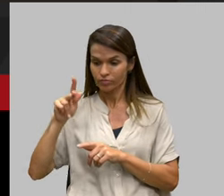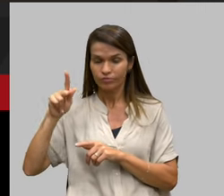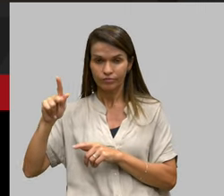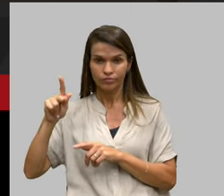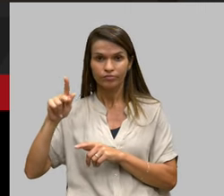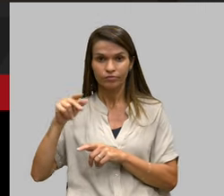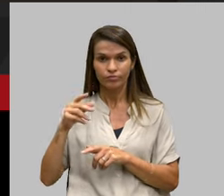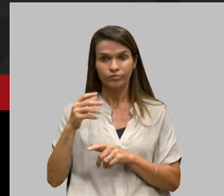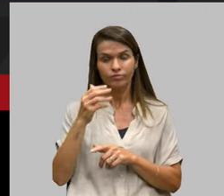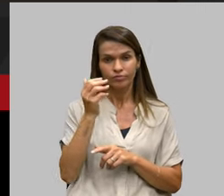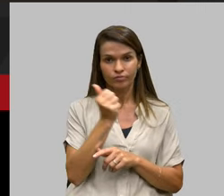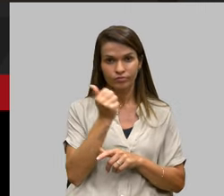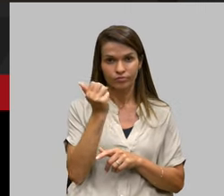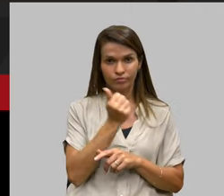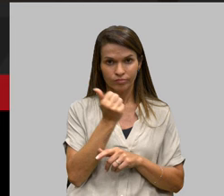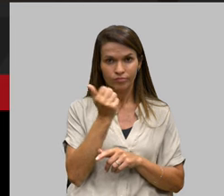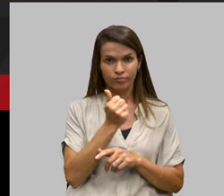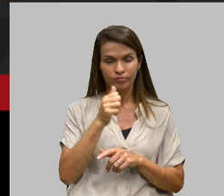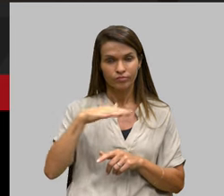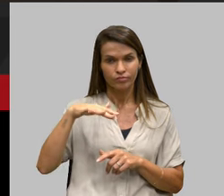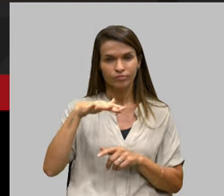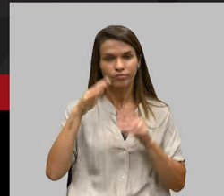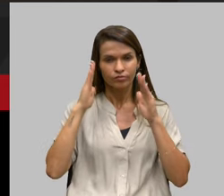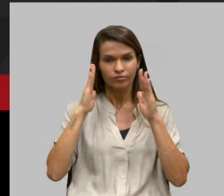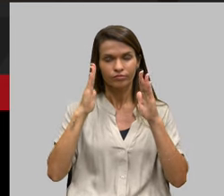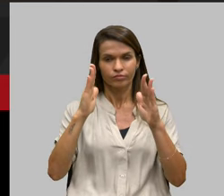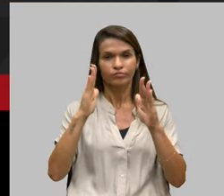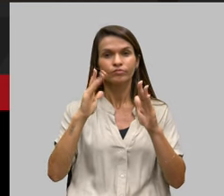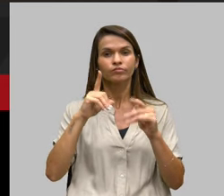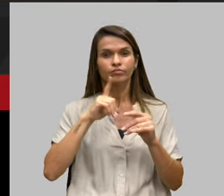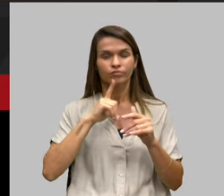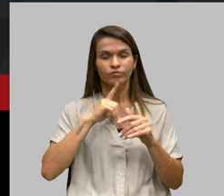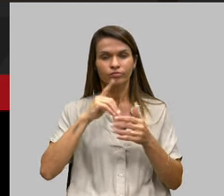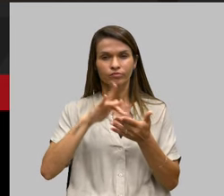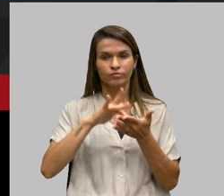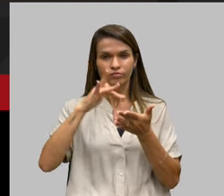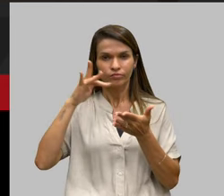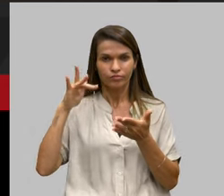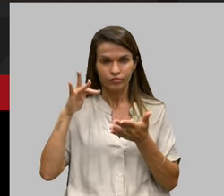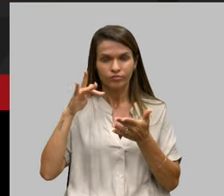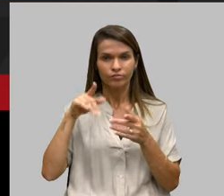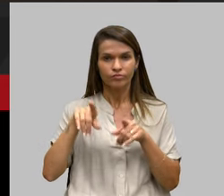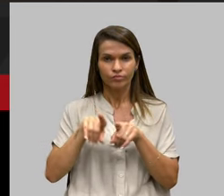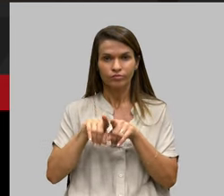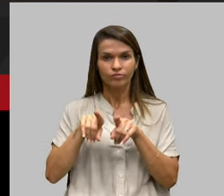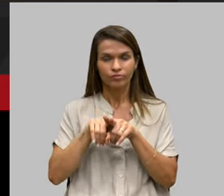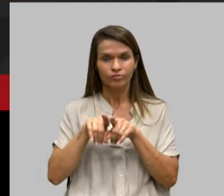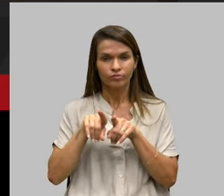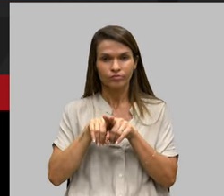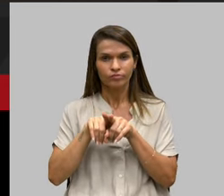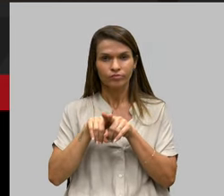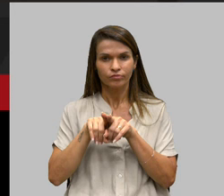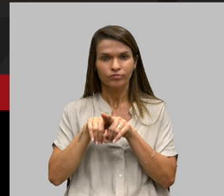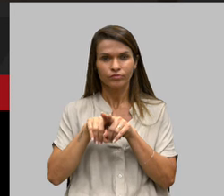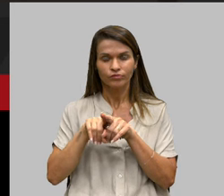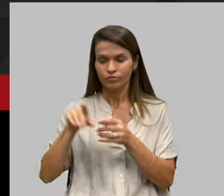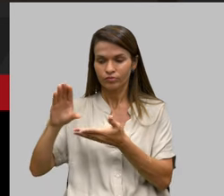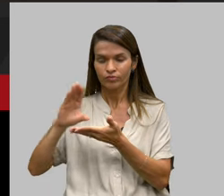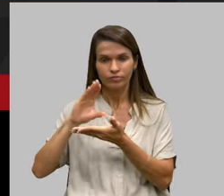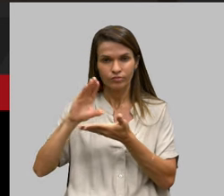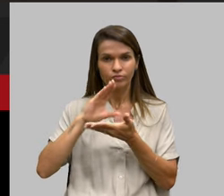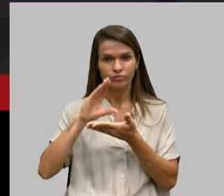aposentadoria nesse momento aposentadoria era coberta pel o tesouro e a pensão por morte custeada por contribuições